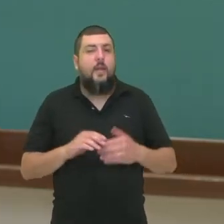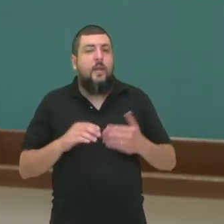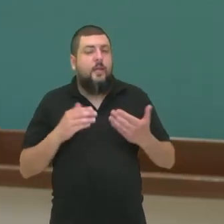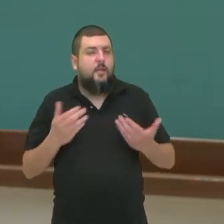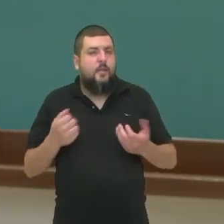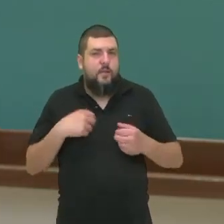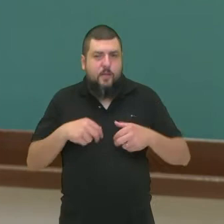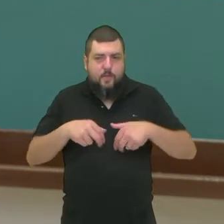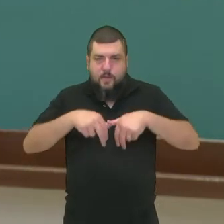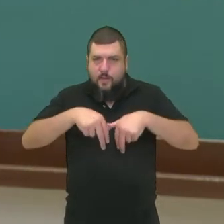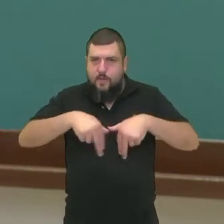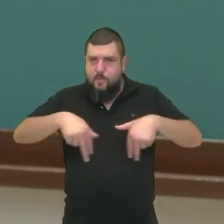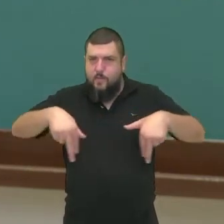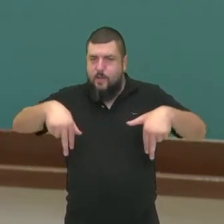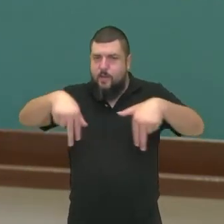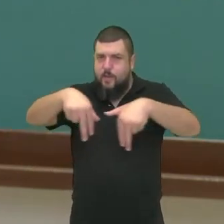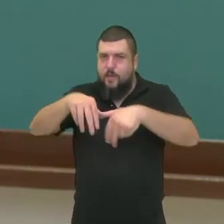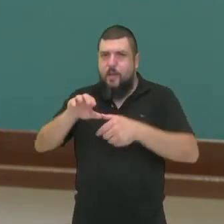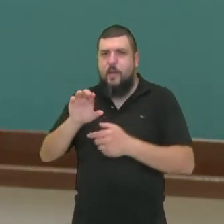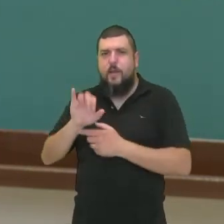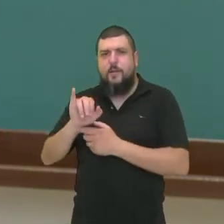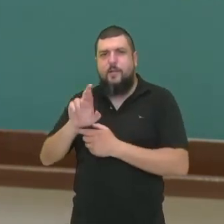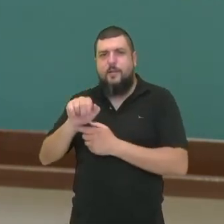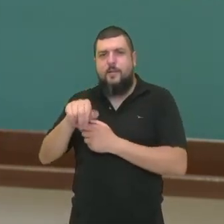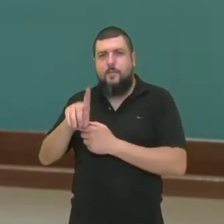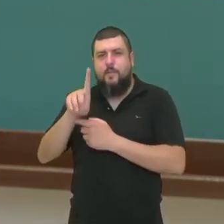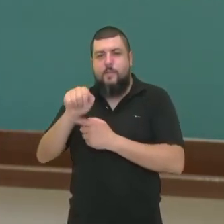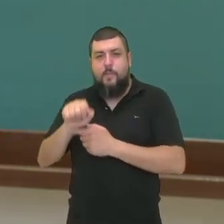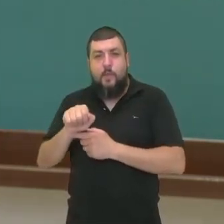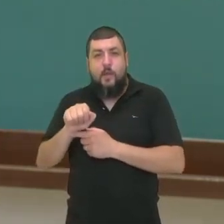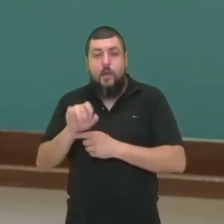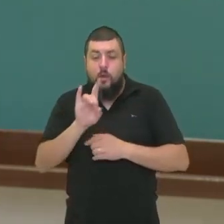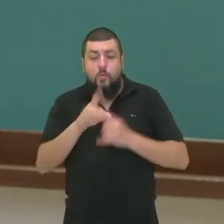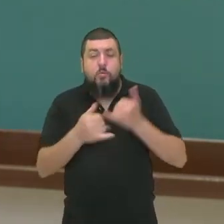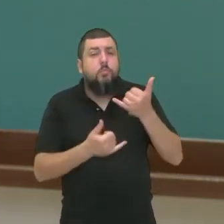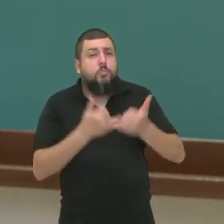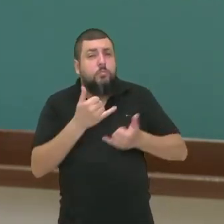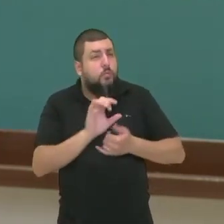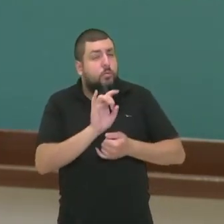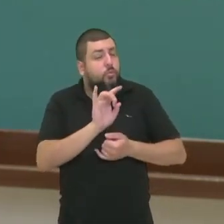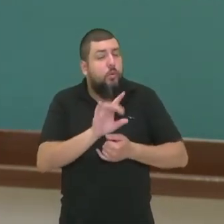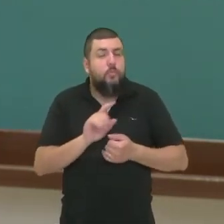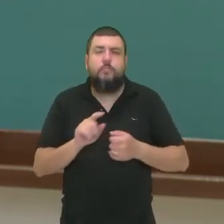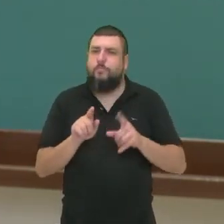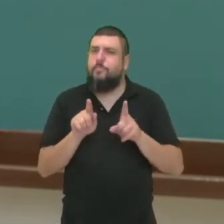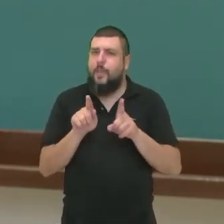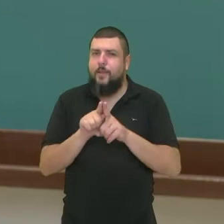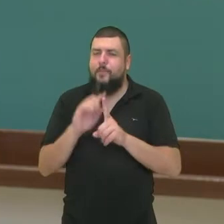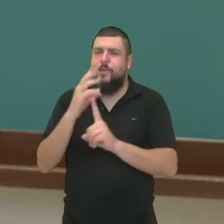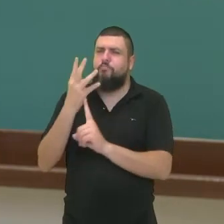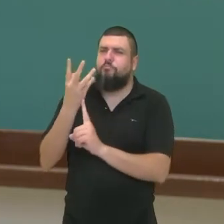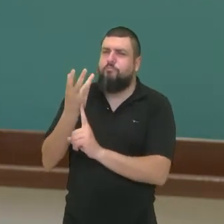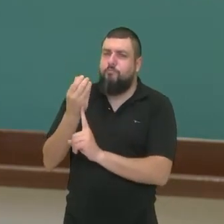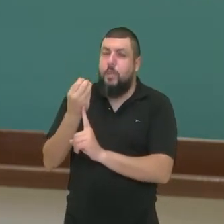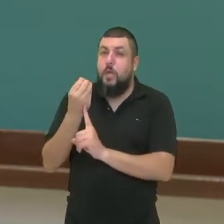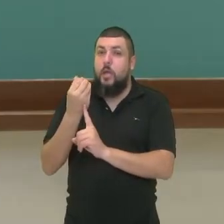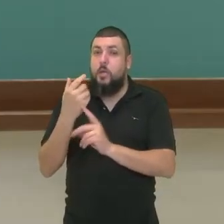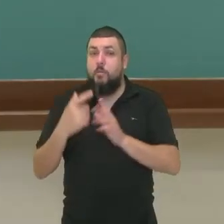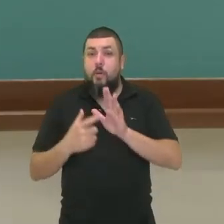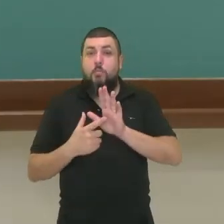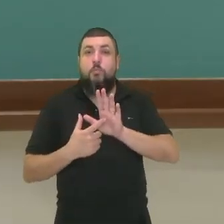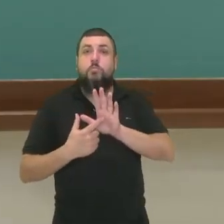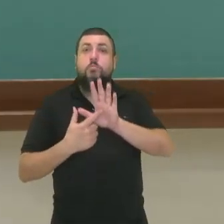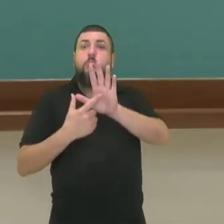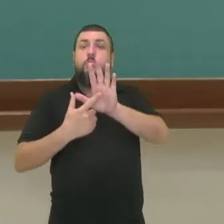a ciranda, ela extrapola ali a brincadeira e ela também ganha valor artístico, de apresentação artística, para